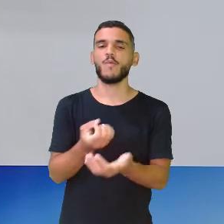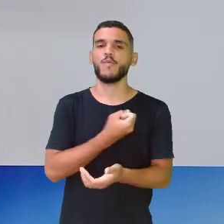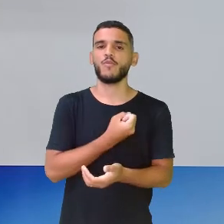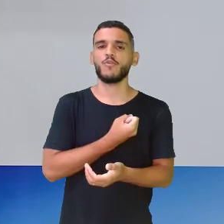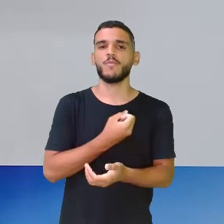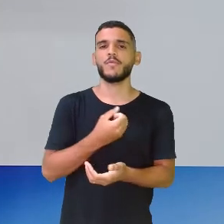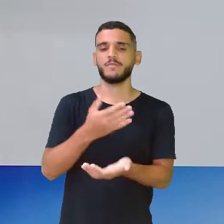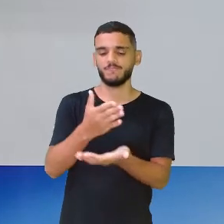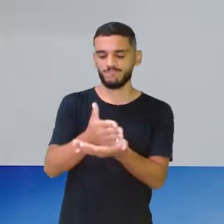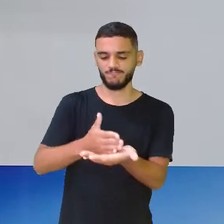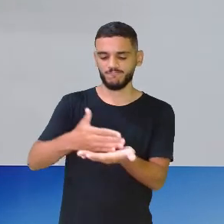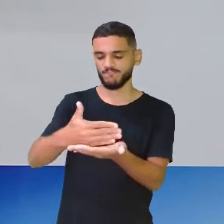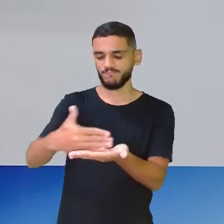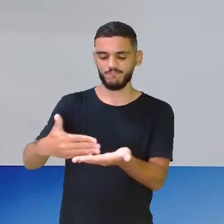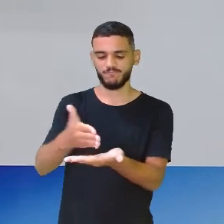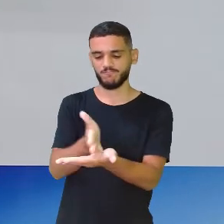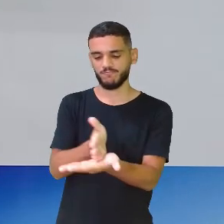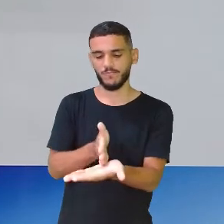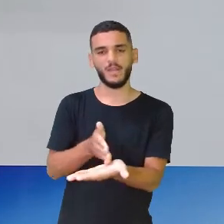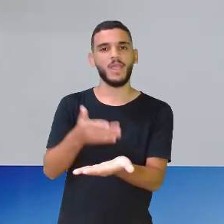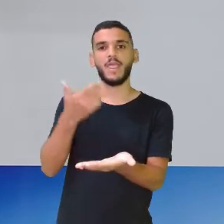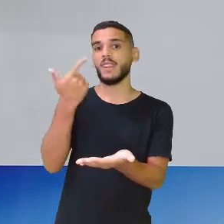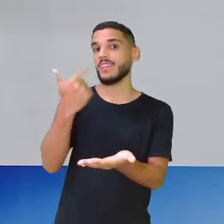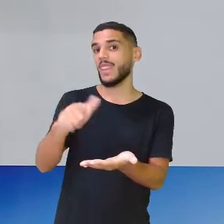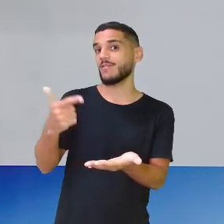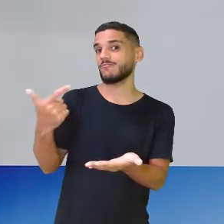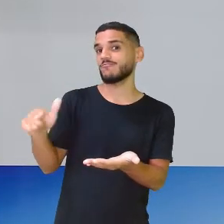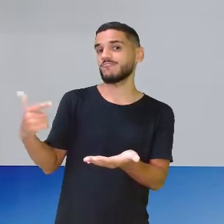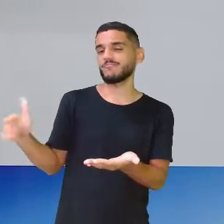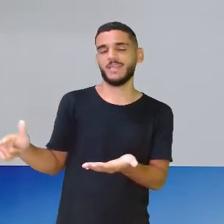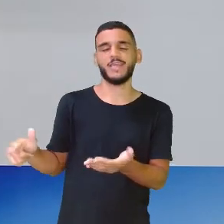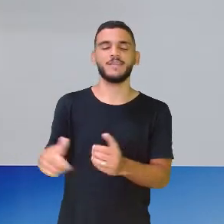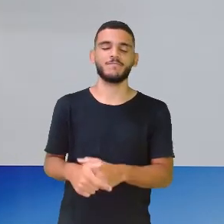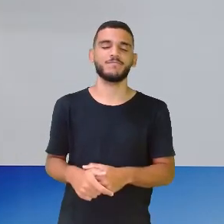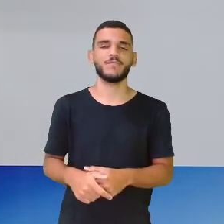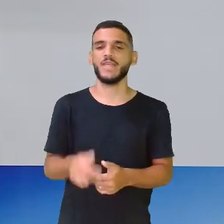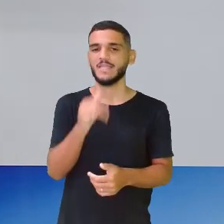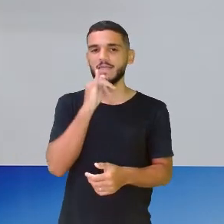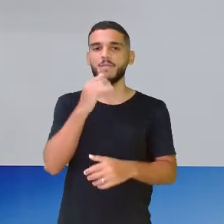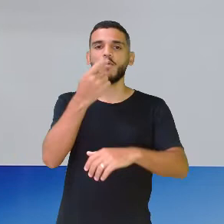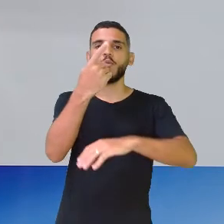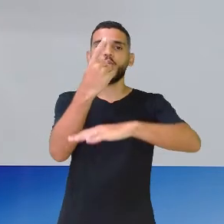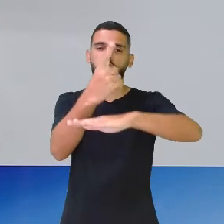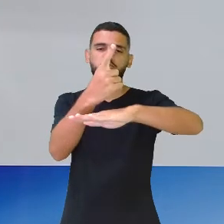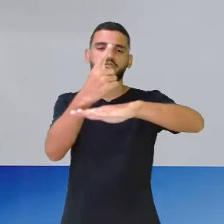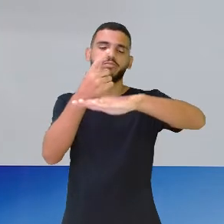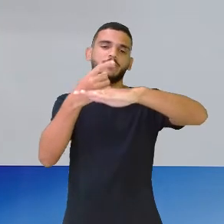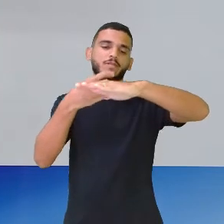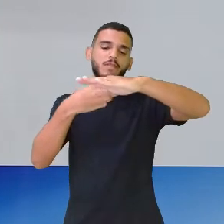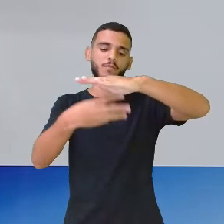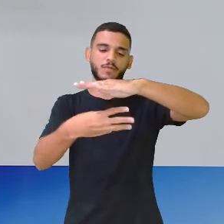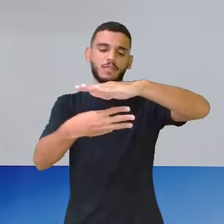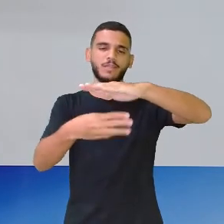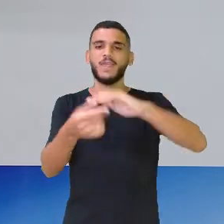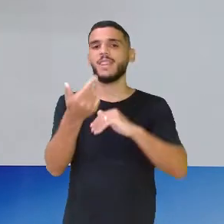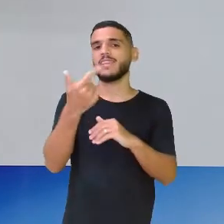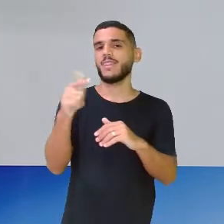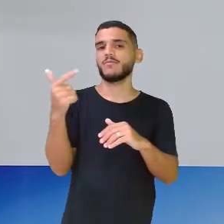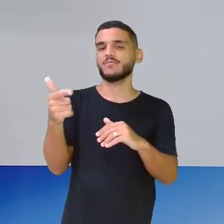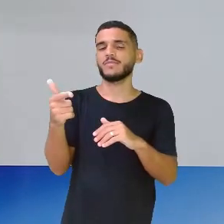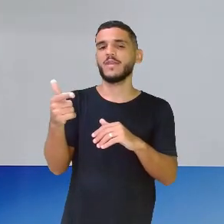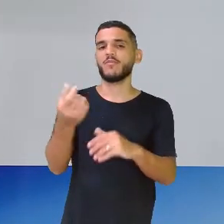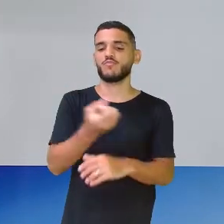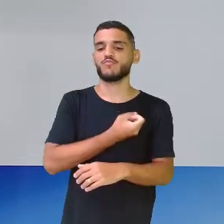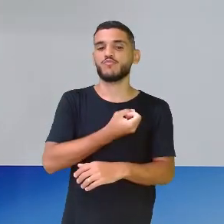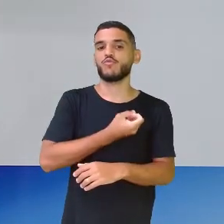Pode fazer na sua calculadora. 1 dividido por 3. Você não vai encontrar um número